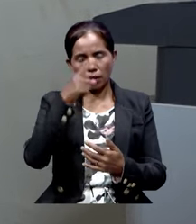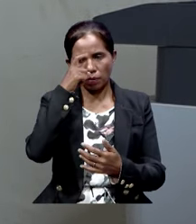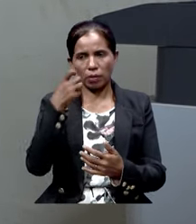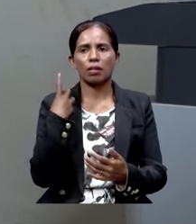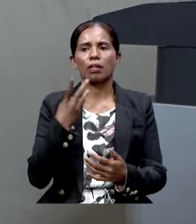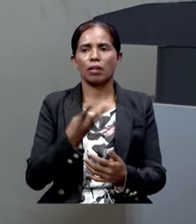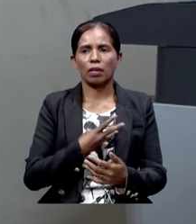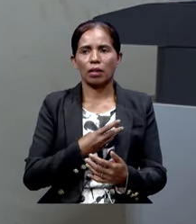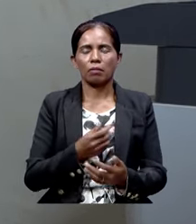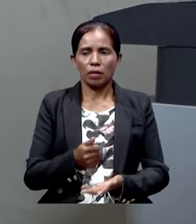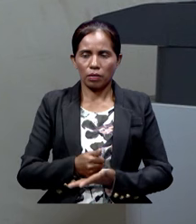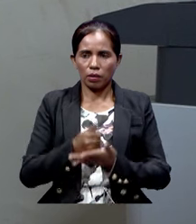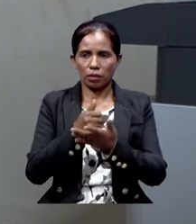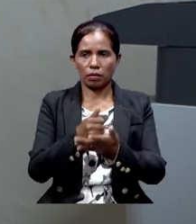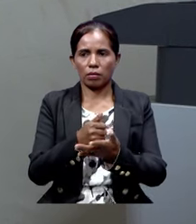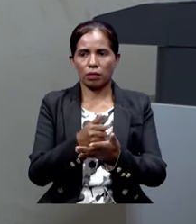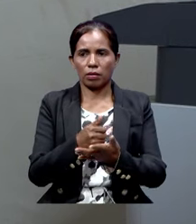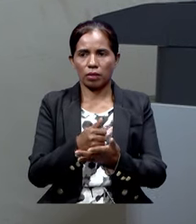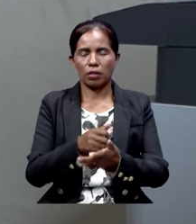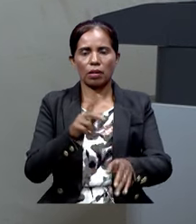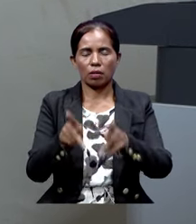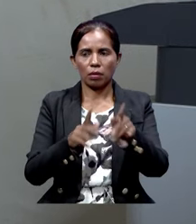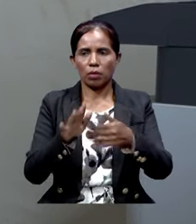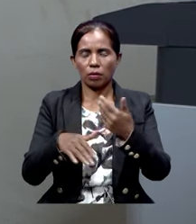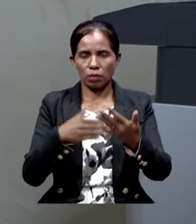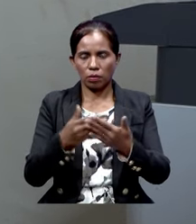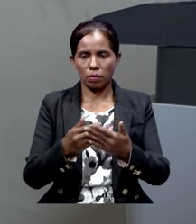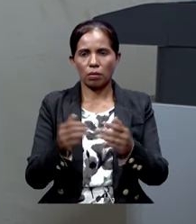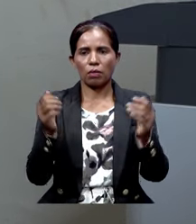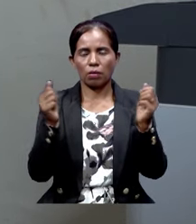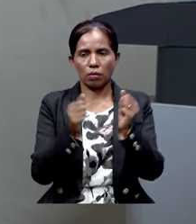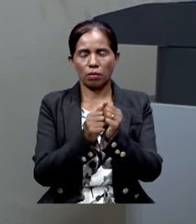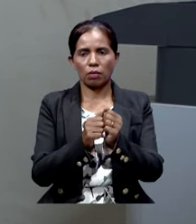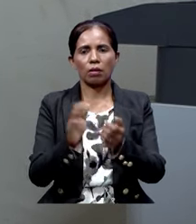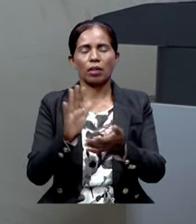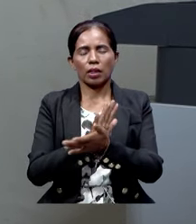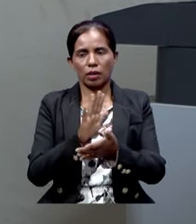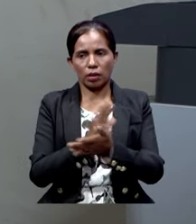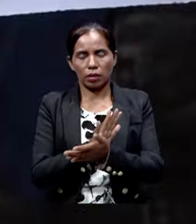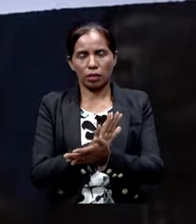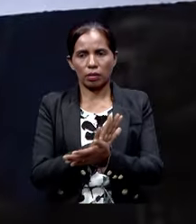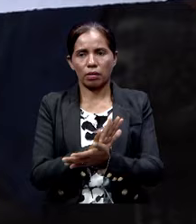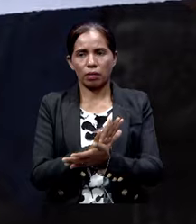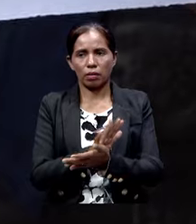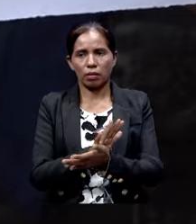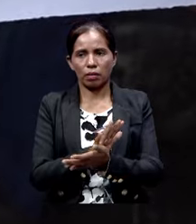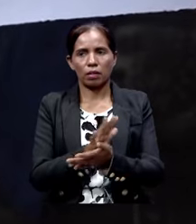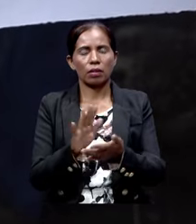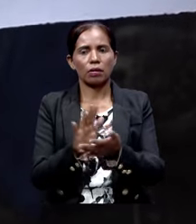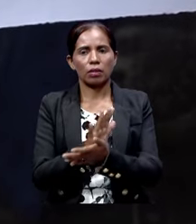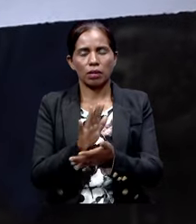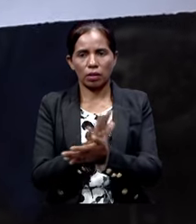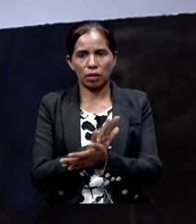ami facilita a comunidade sira ho blanco